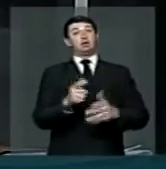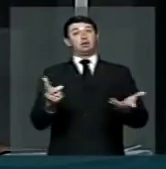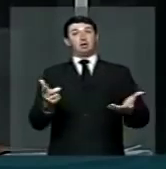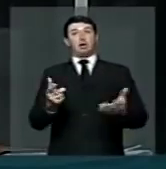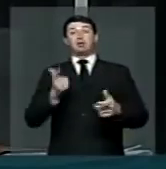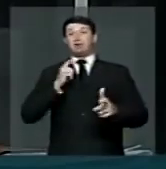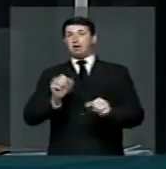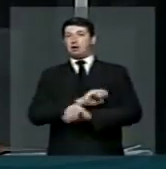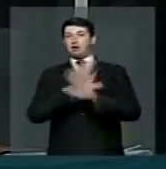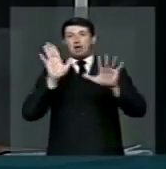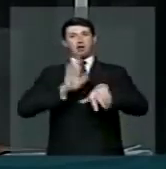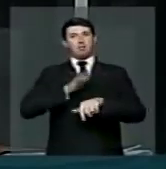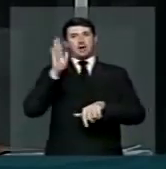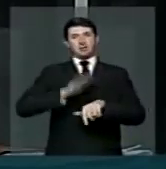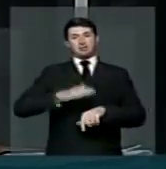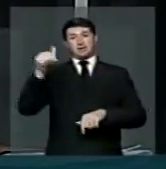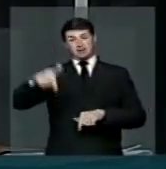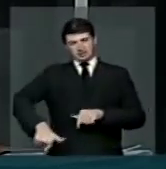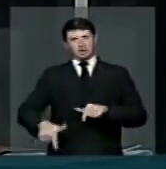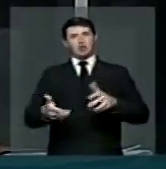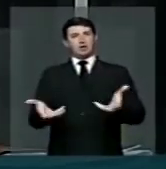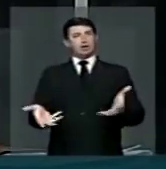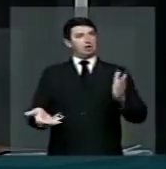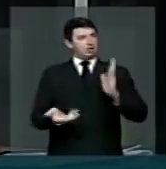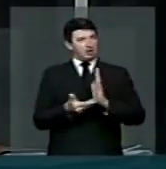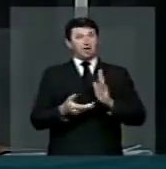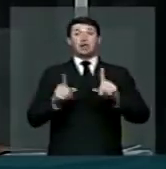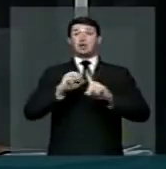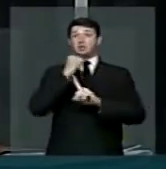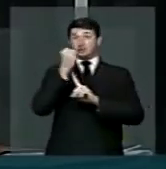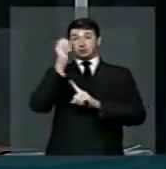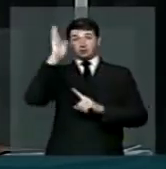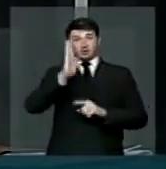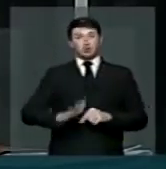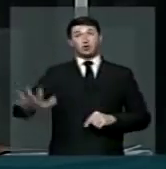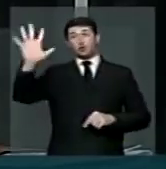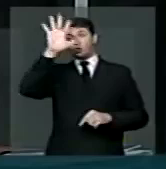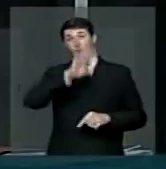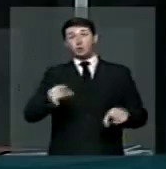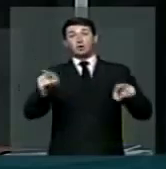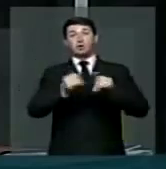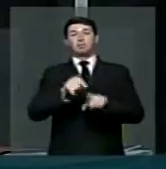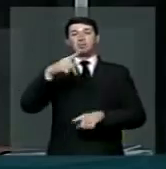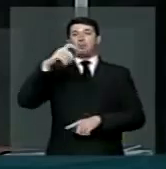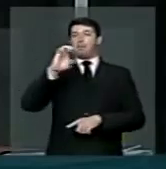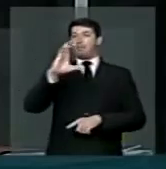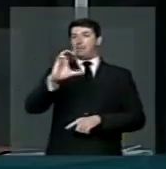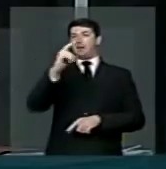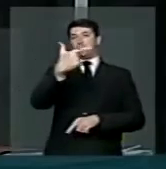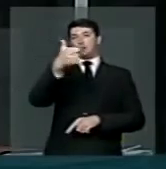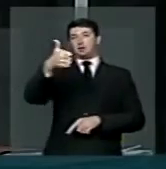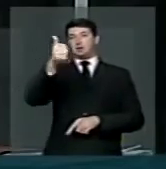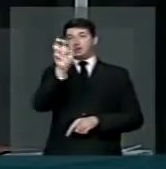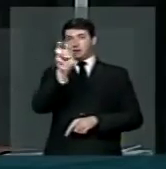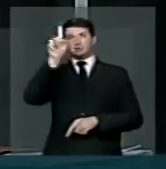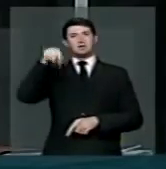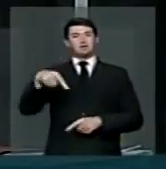mais claro, neste Parlamento e na sociedade brasileira, que a PEC 215